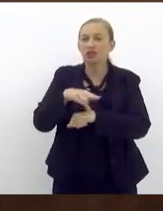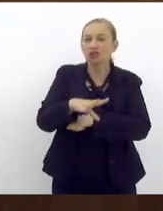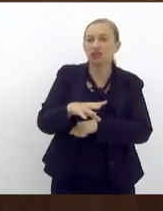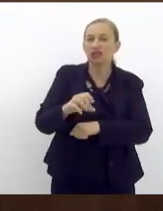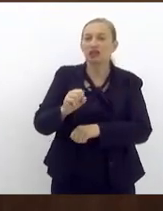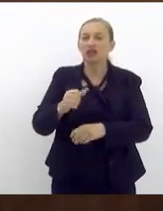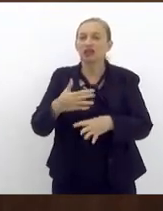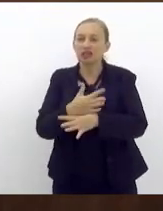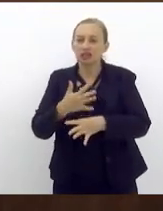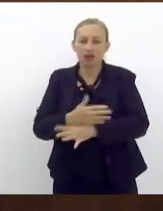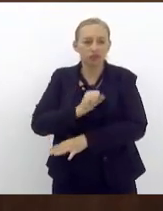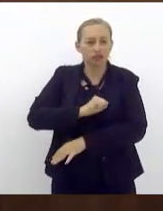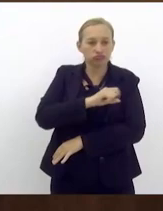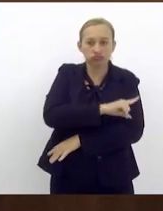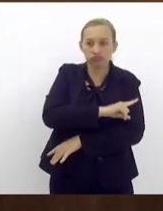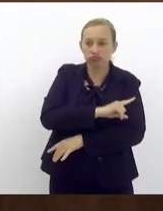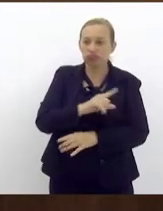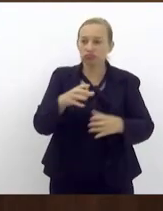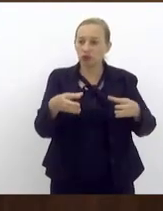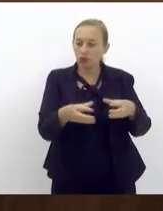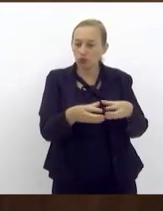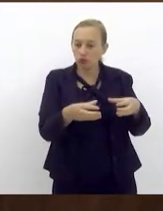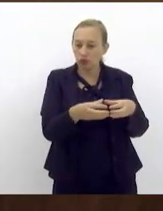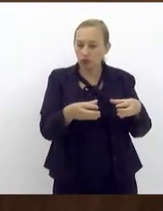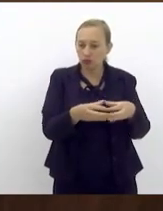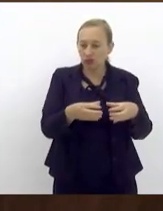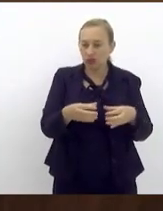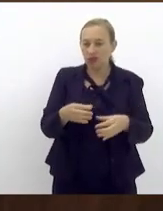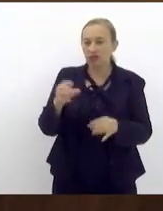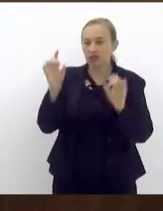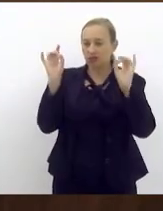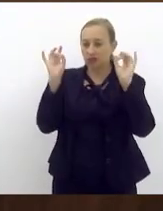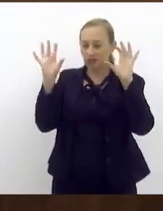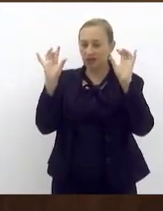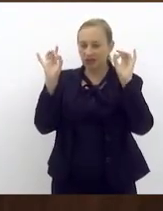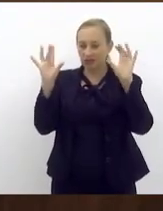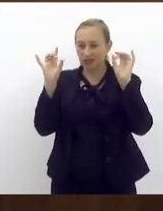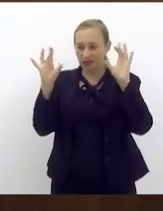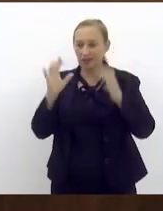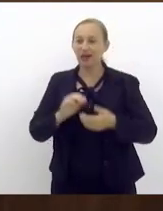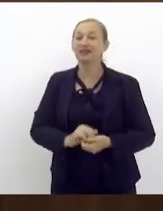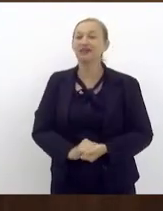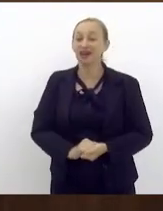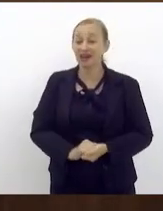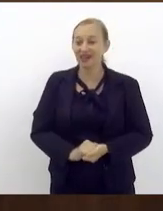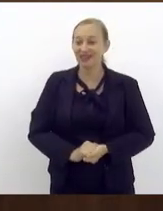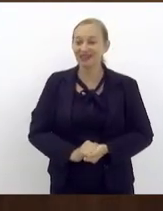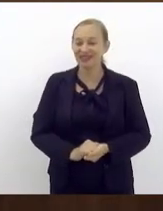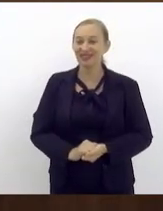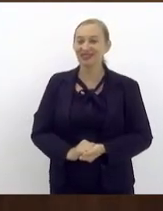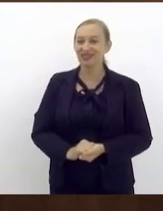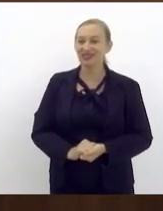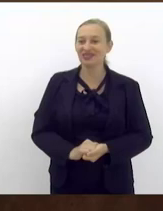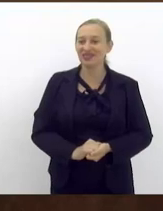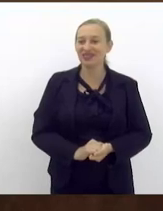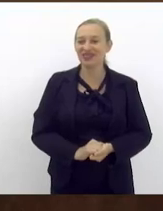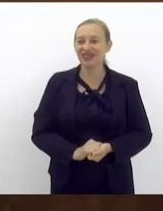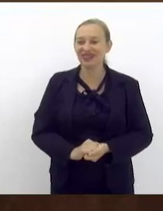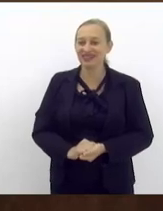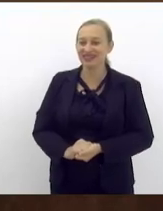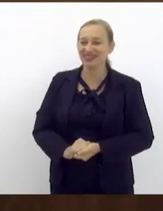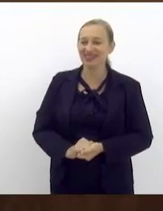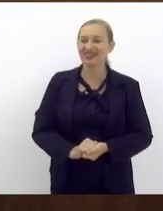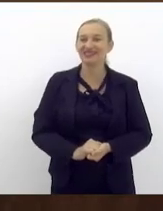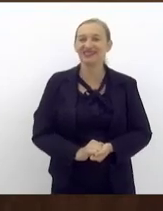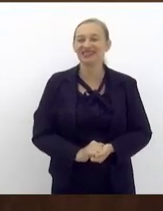São Gonçalo que tem a humanidade especializada em crimes raciais e delitos de tolerância no município de São Gonçalo Muito obrigado Presidente fica